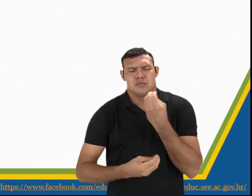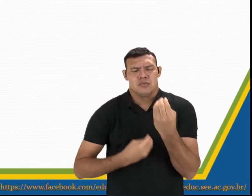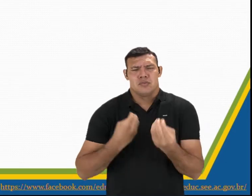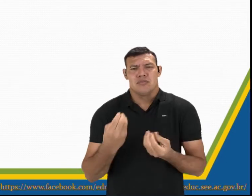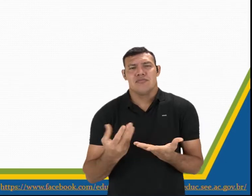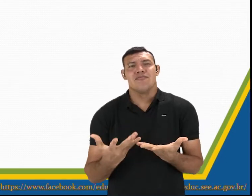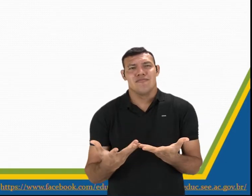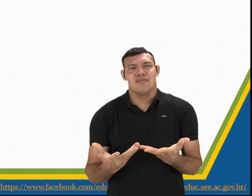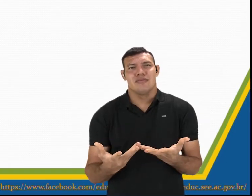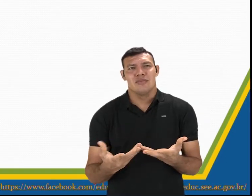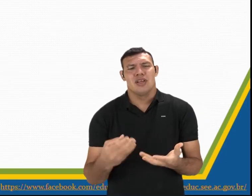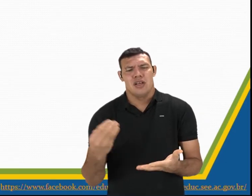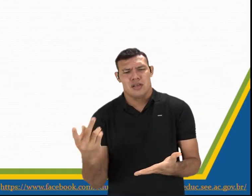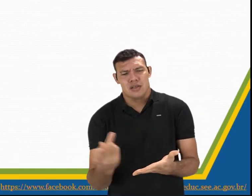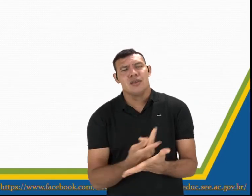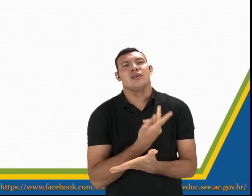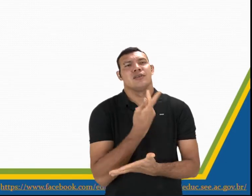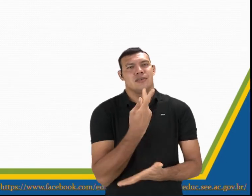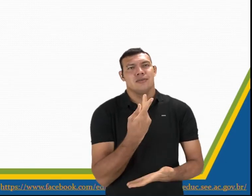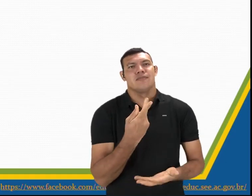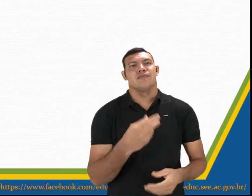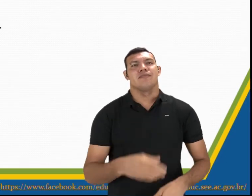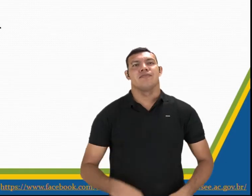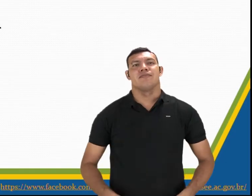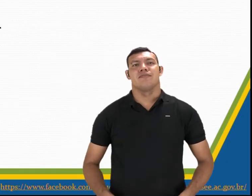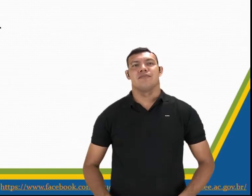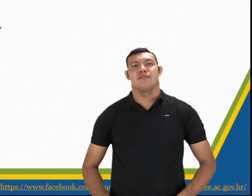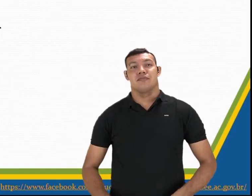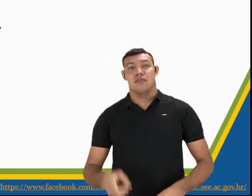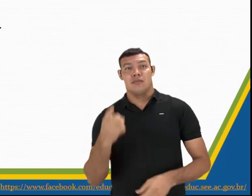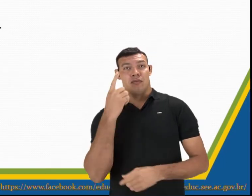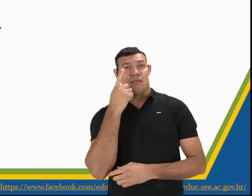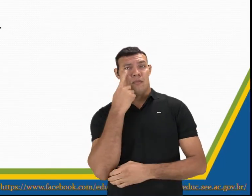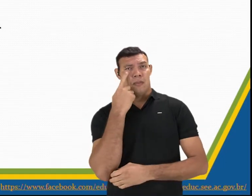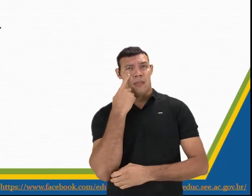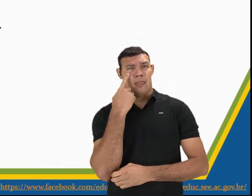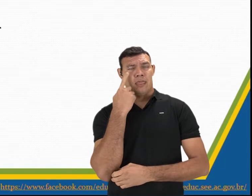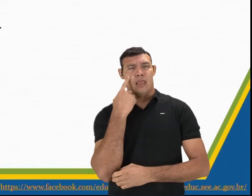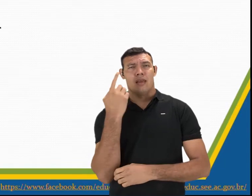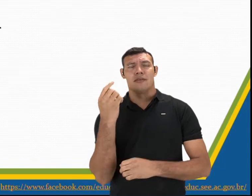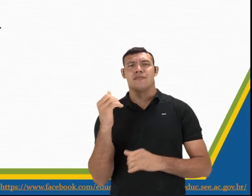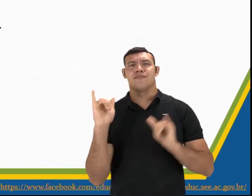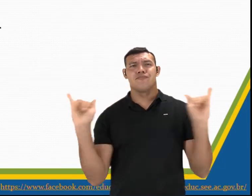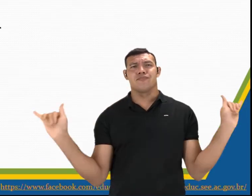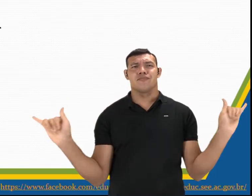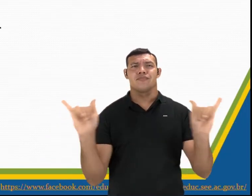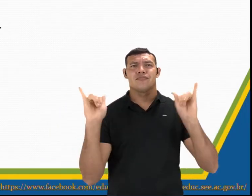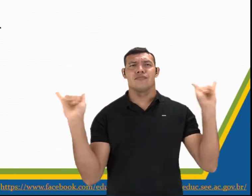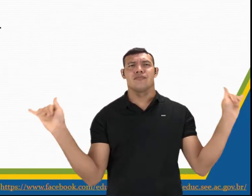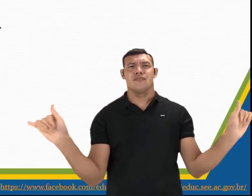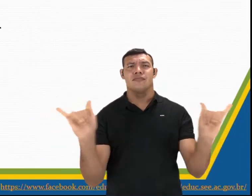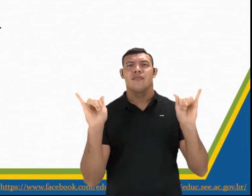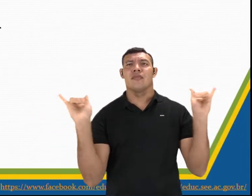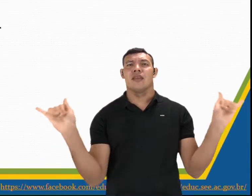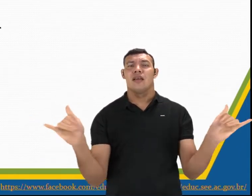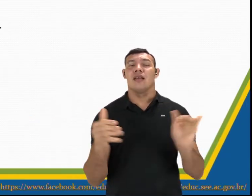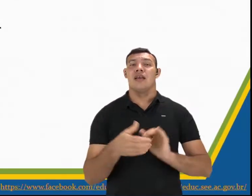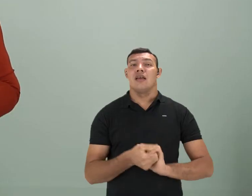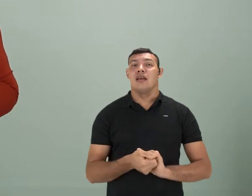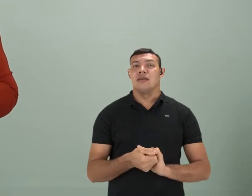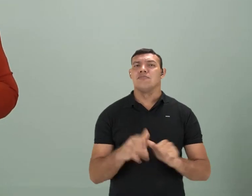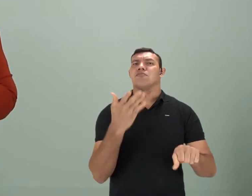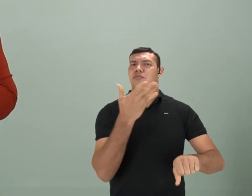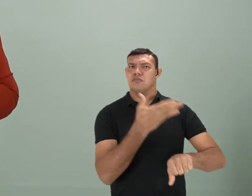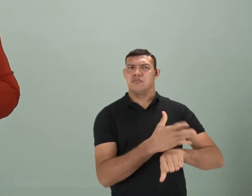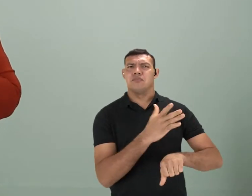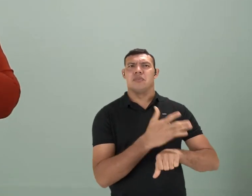com que esse fato ocorreu. Ok? Então, vamos lá a um exemplo prático. E aqui eu quero ressaltar